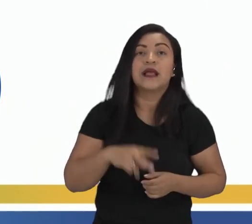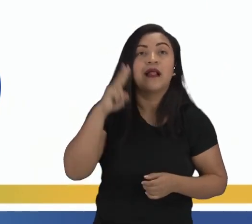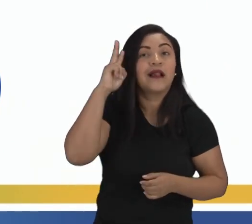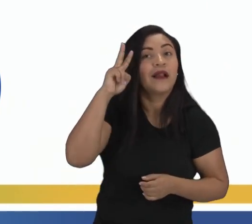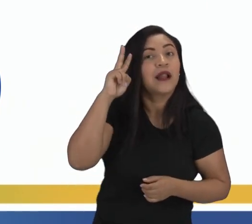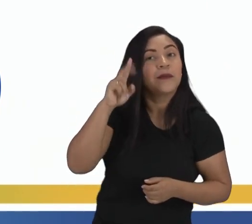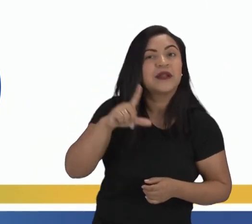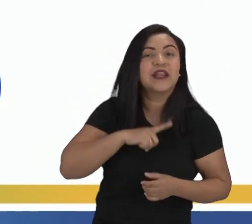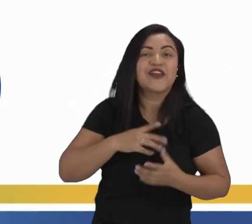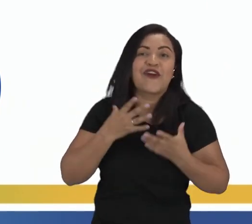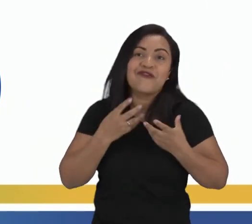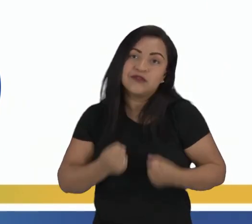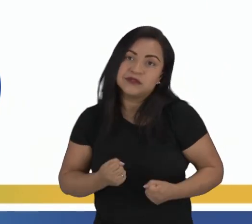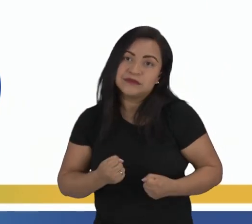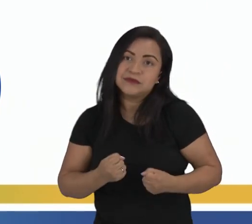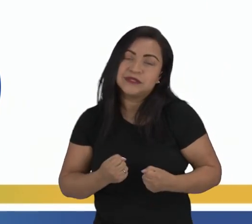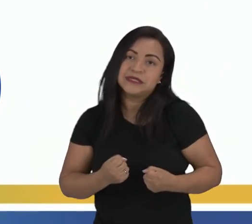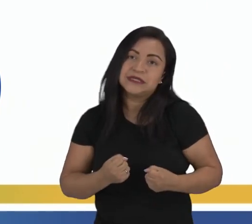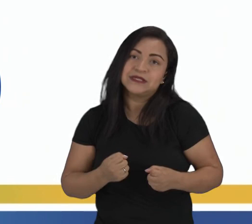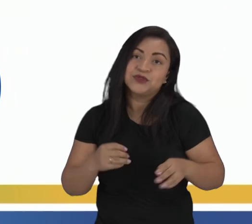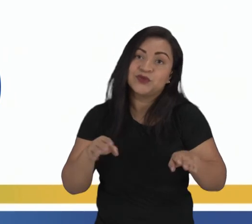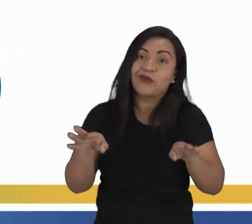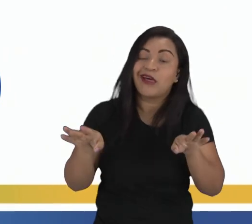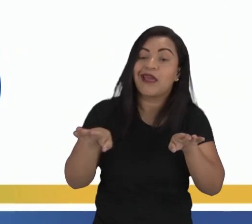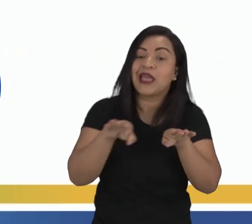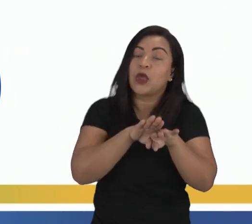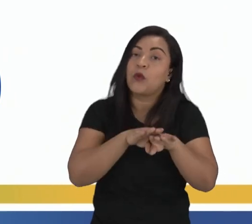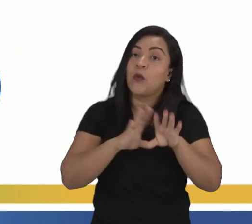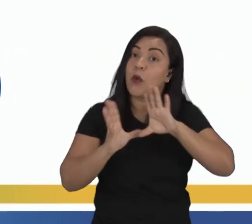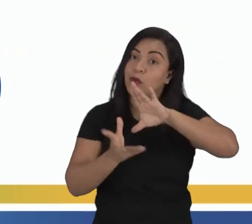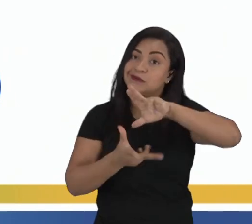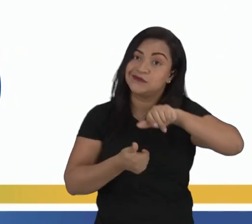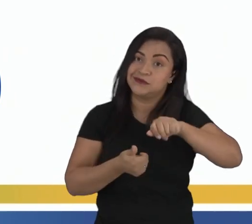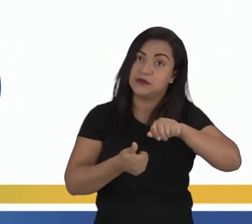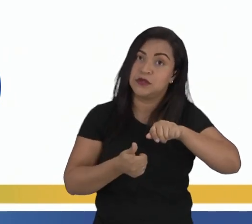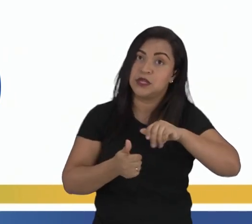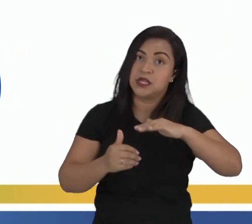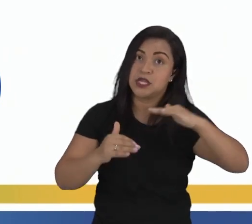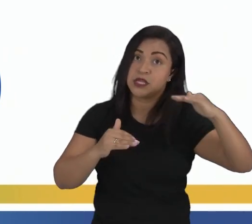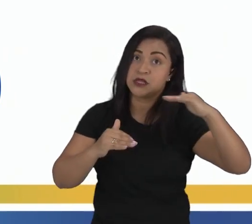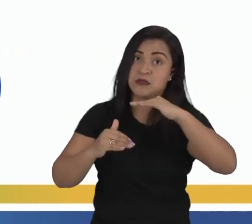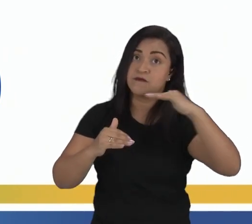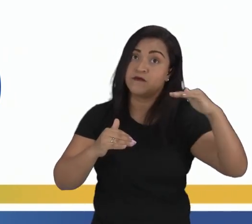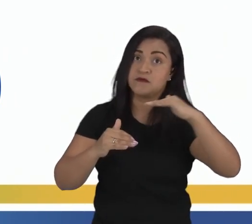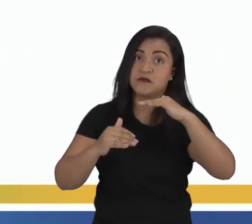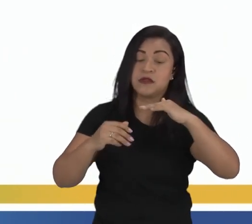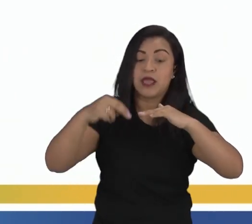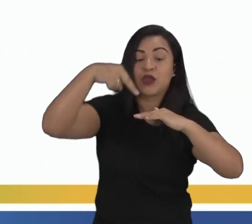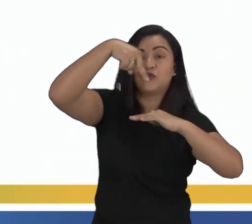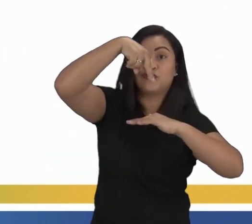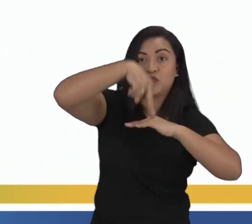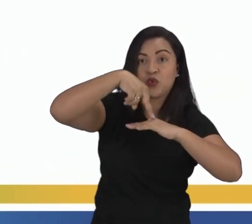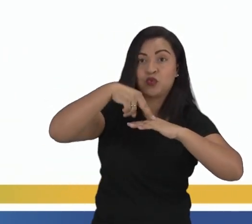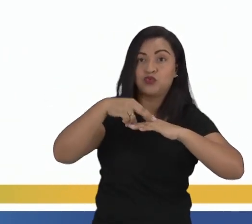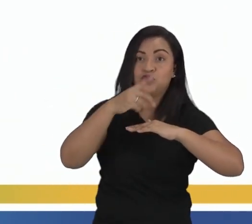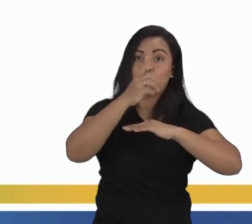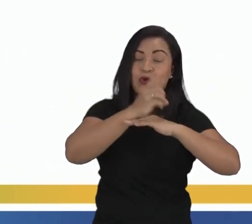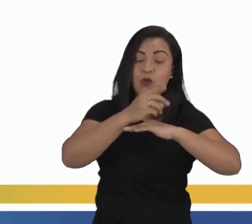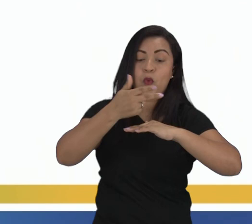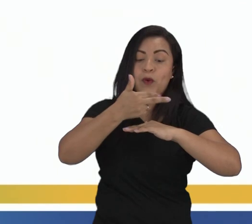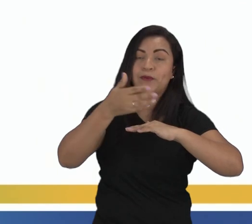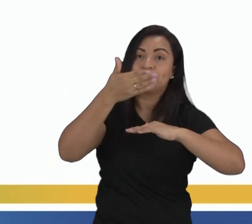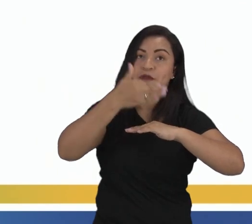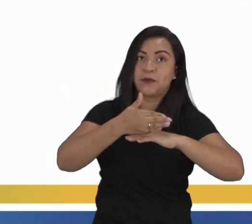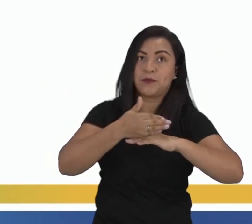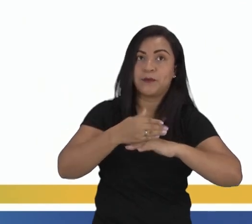força-peso ela é da interação com a Terra, a força normal é da interação com a superfície onde os corpos estão apoiados. Então,